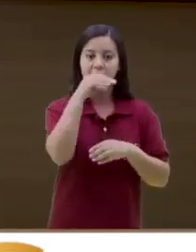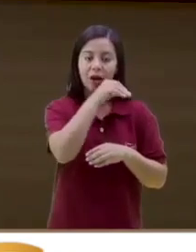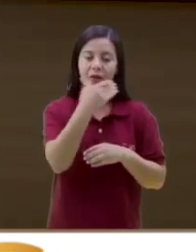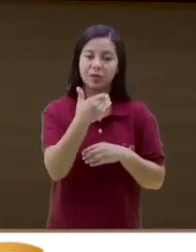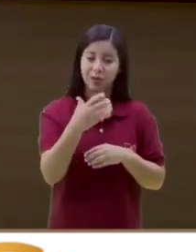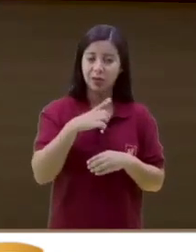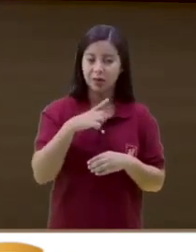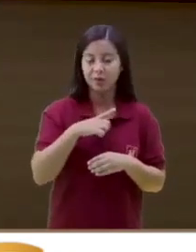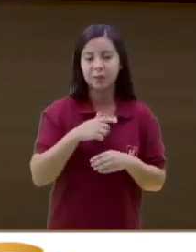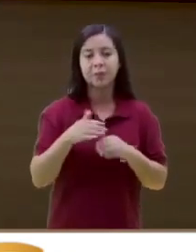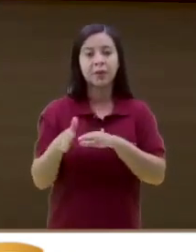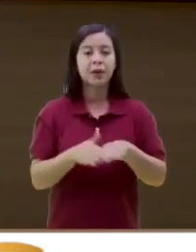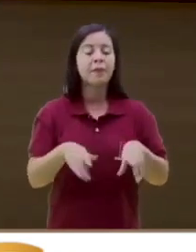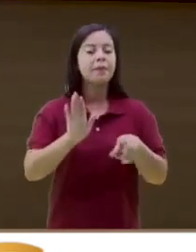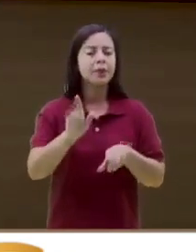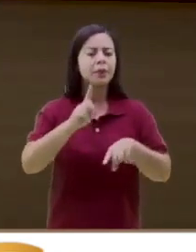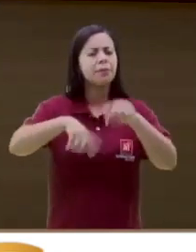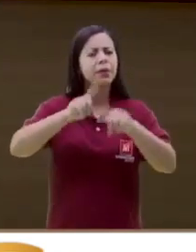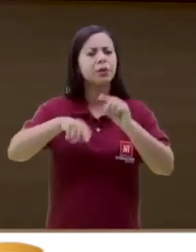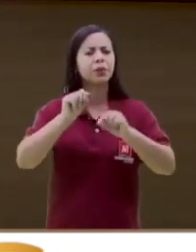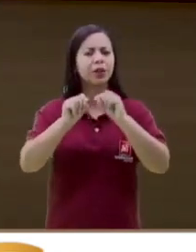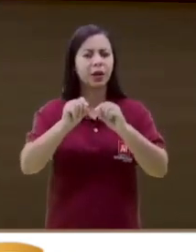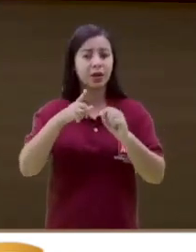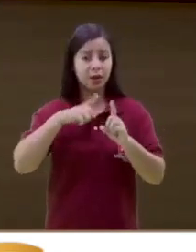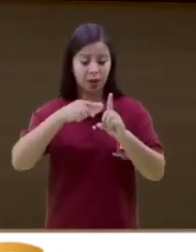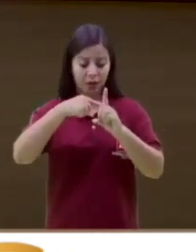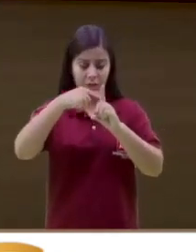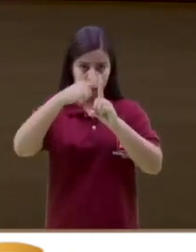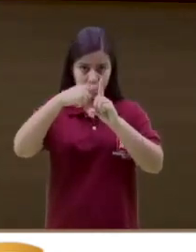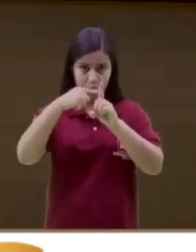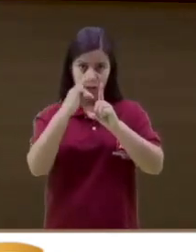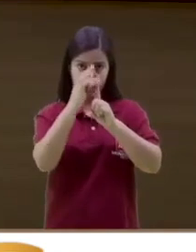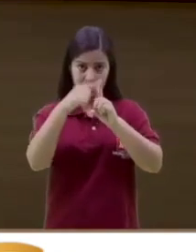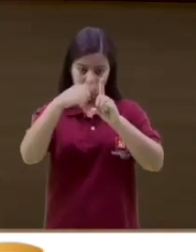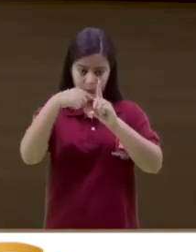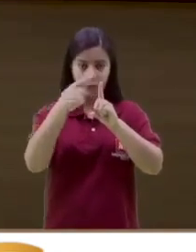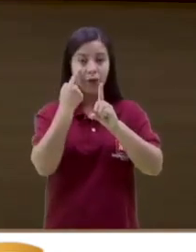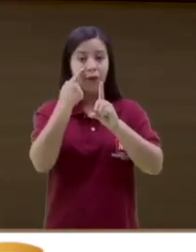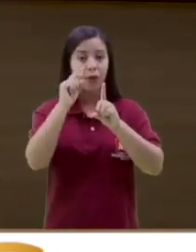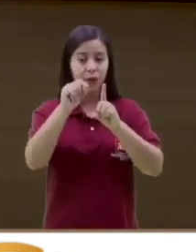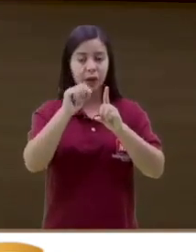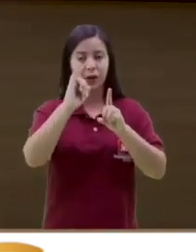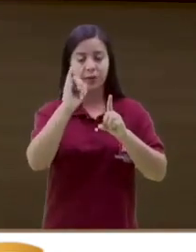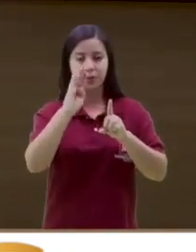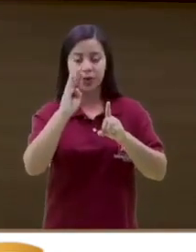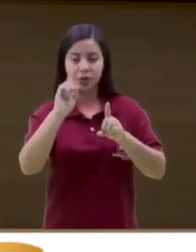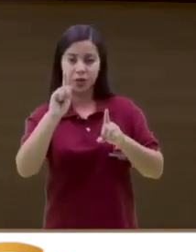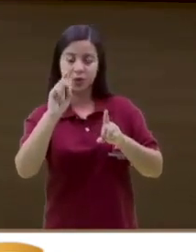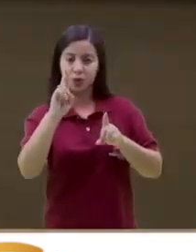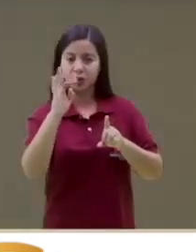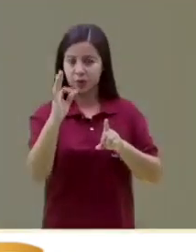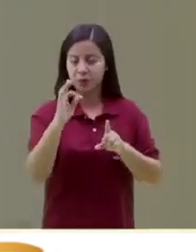aparelhagem utilizada. A aparelhagem utilizada é chamada de termômetro de IBU-TG, que é o índice de bulbo